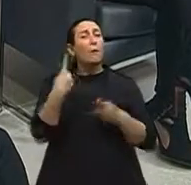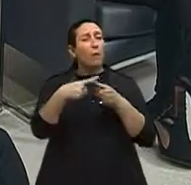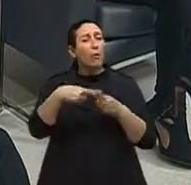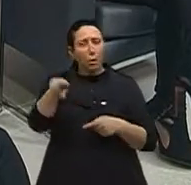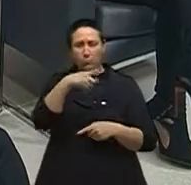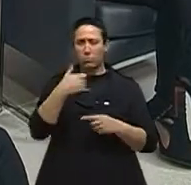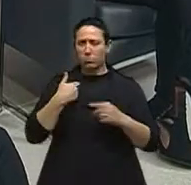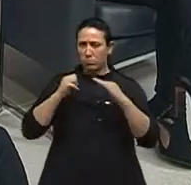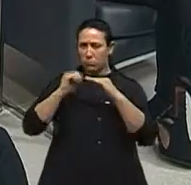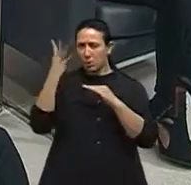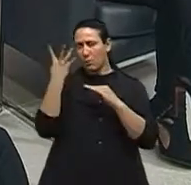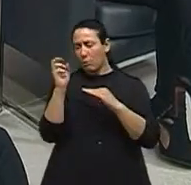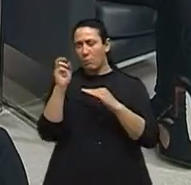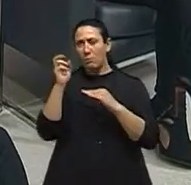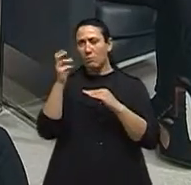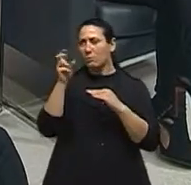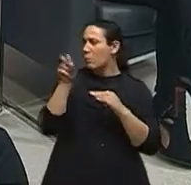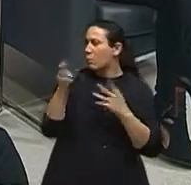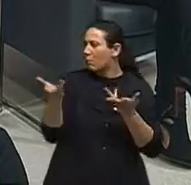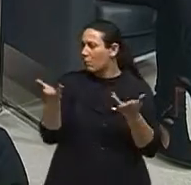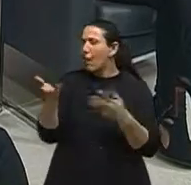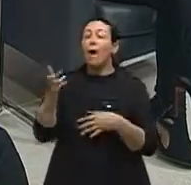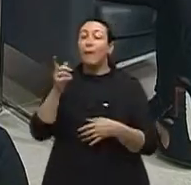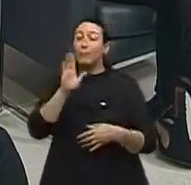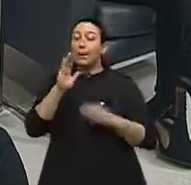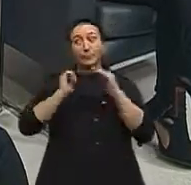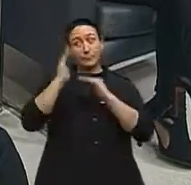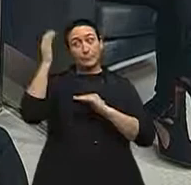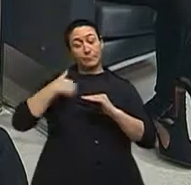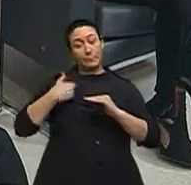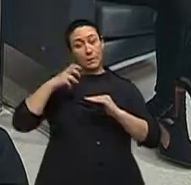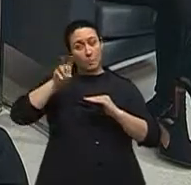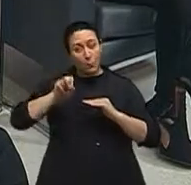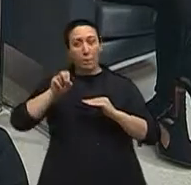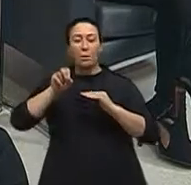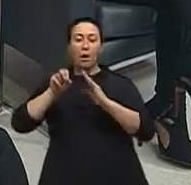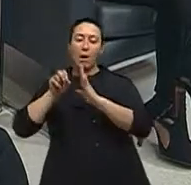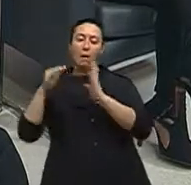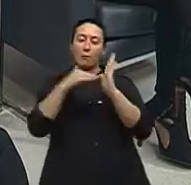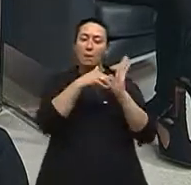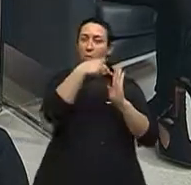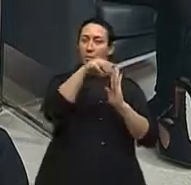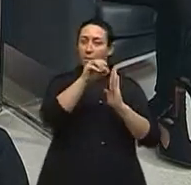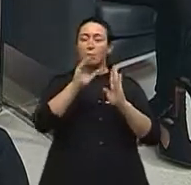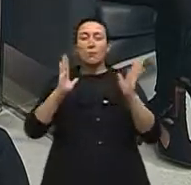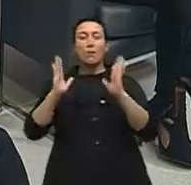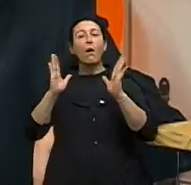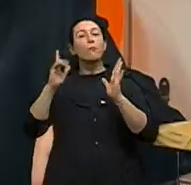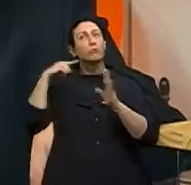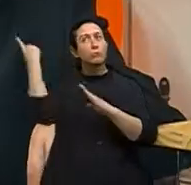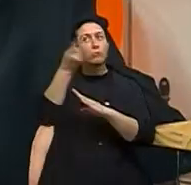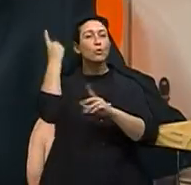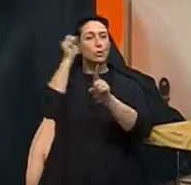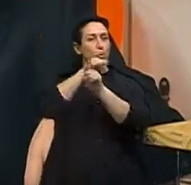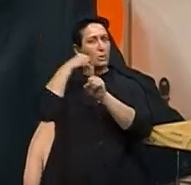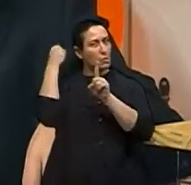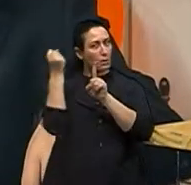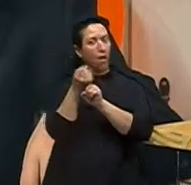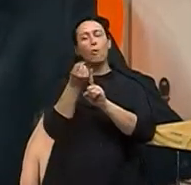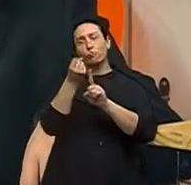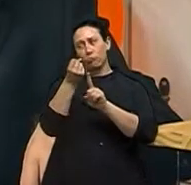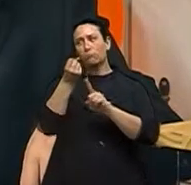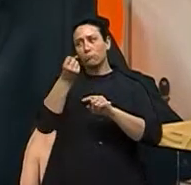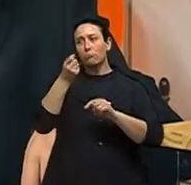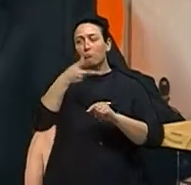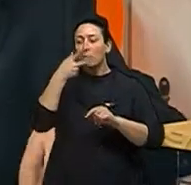50 ou a partir dos 40 os homens tem que buscar a partir dos 50 é dos 50 aos 70 é o preconizado pela sociedade brasileira de urologia A não ser